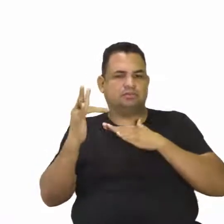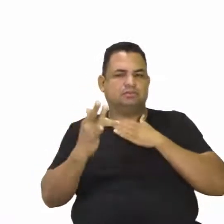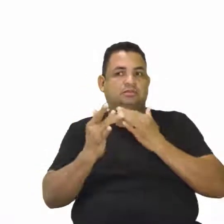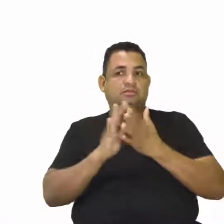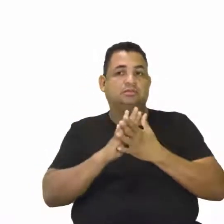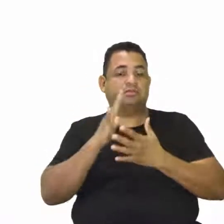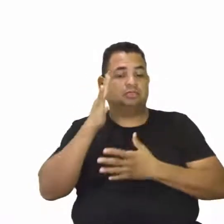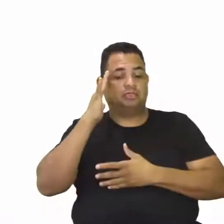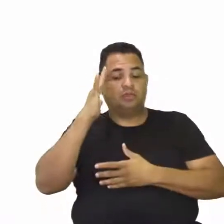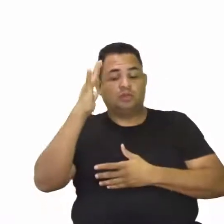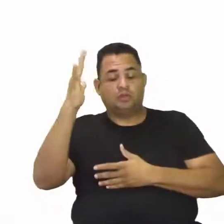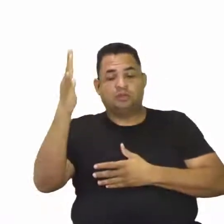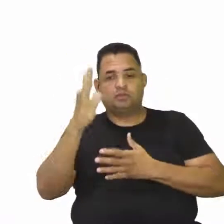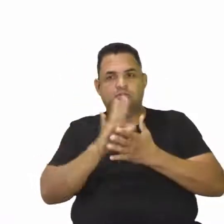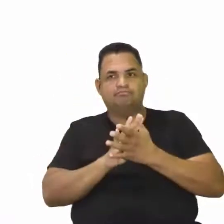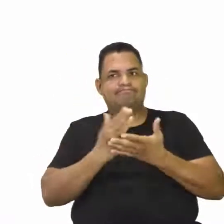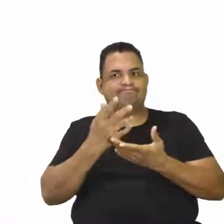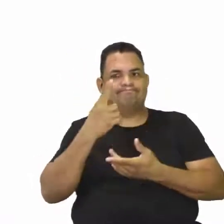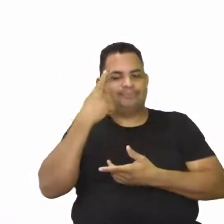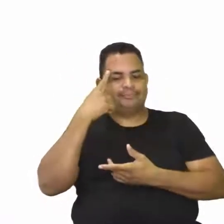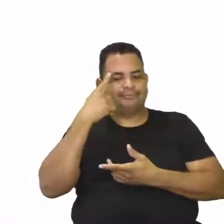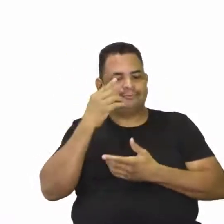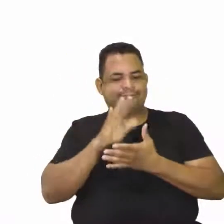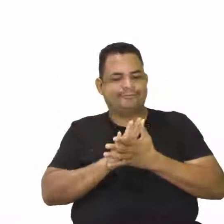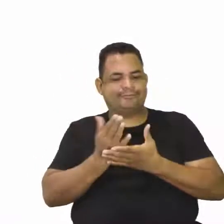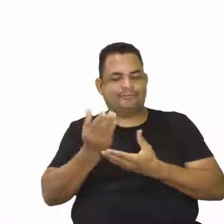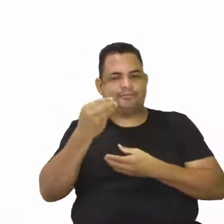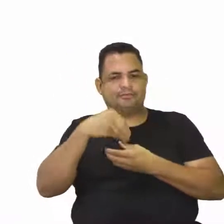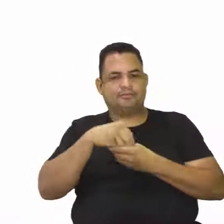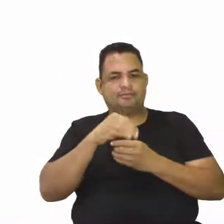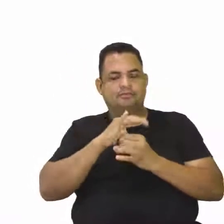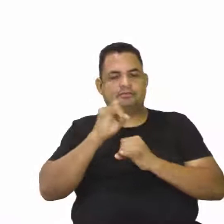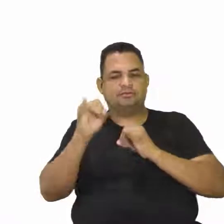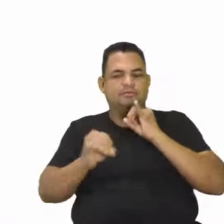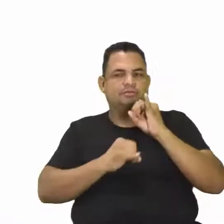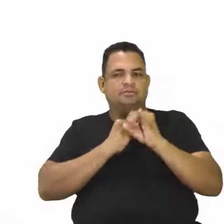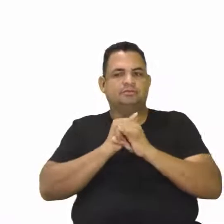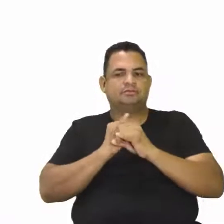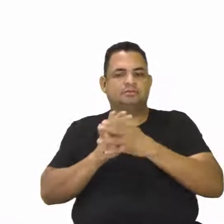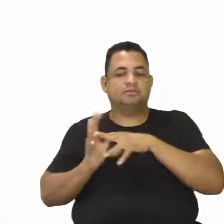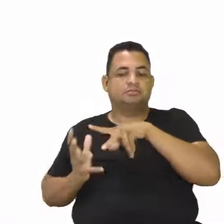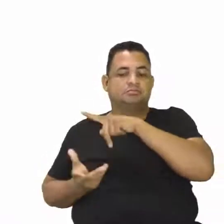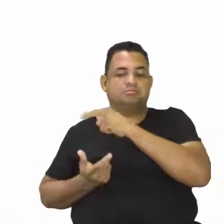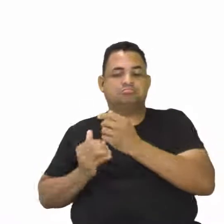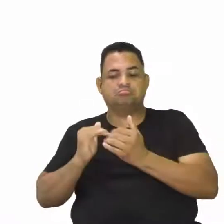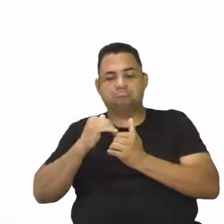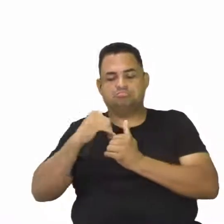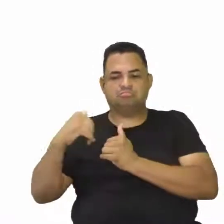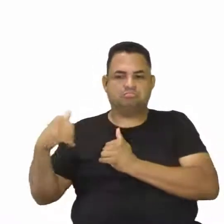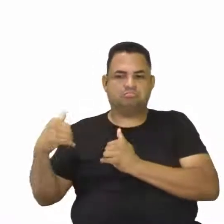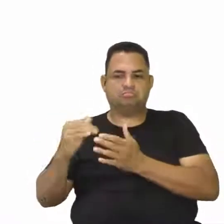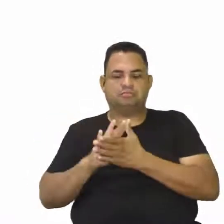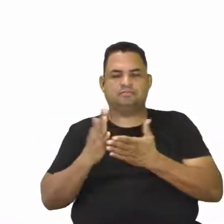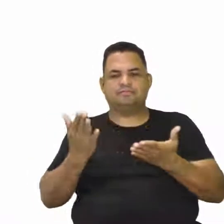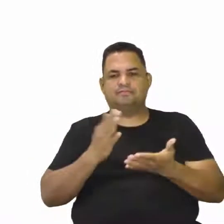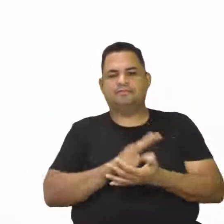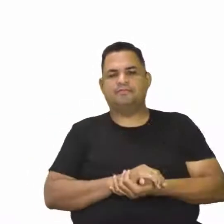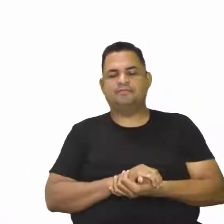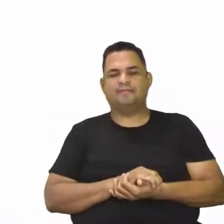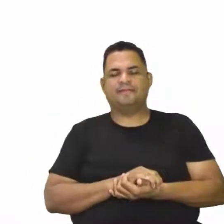Tem gente que sonha estando na internet. E cria um mundo paralelo, né? E hoje em dia tem muitos que sonham